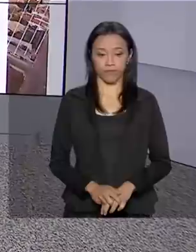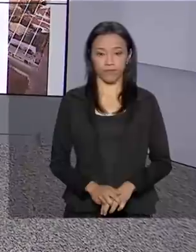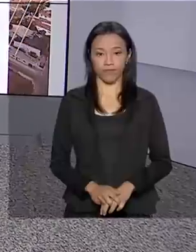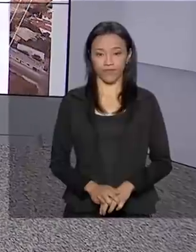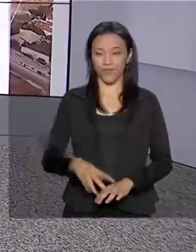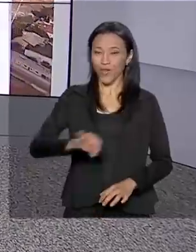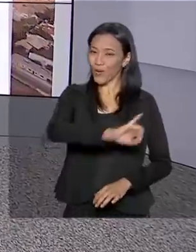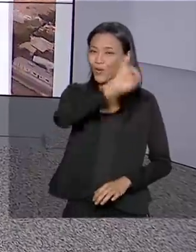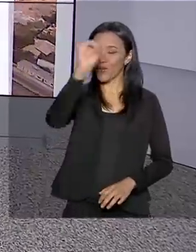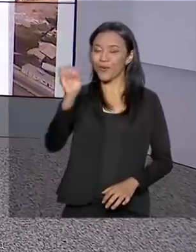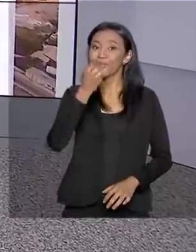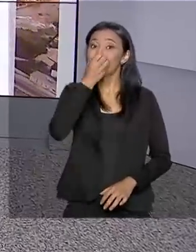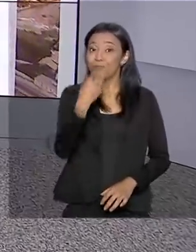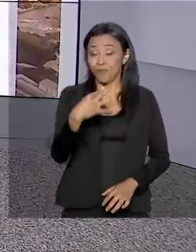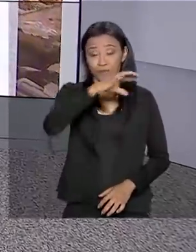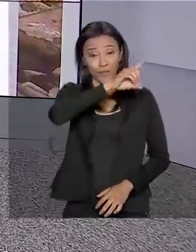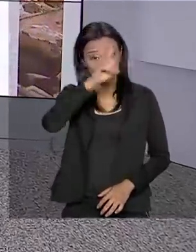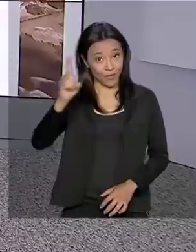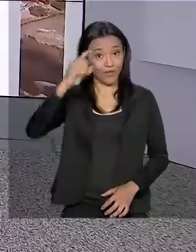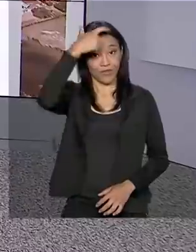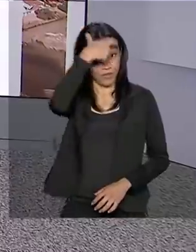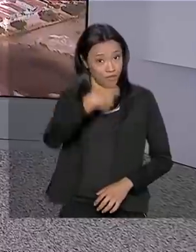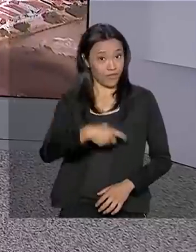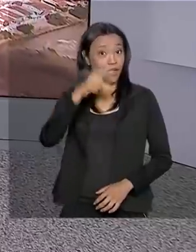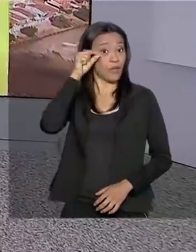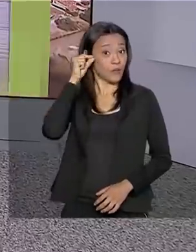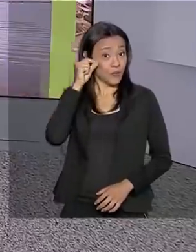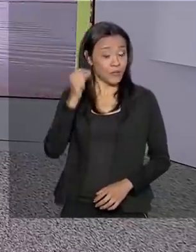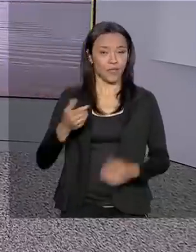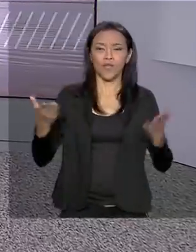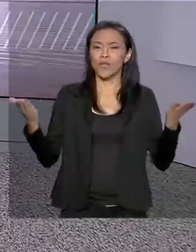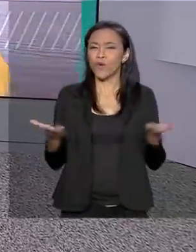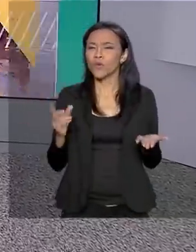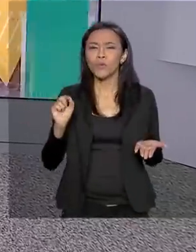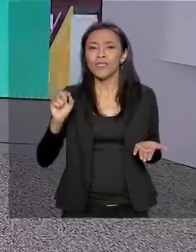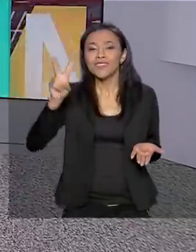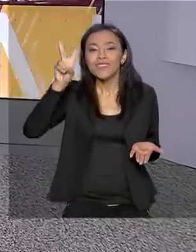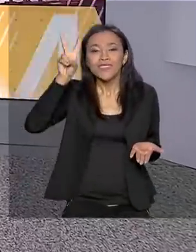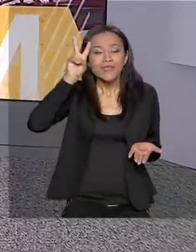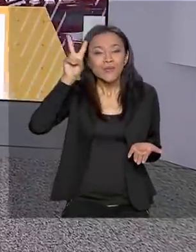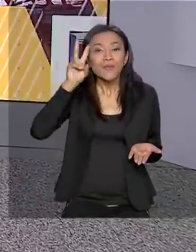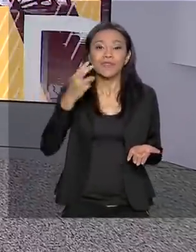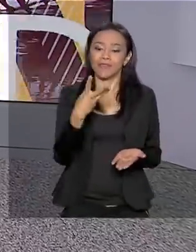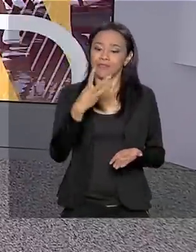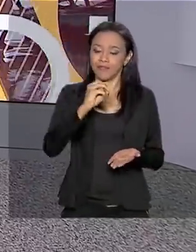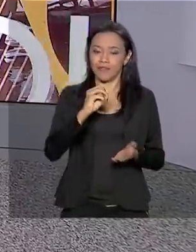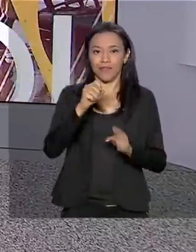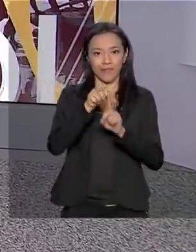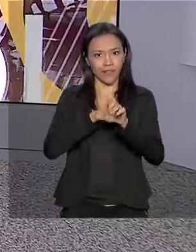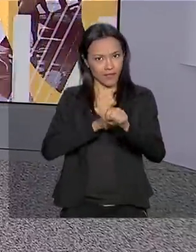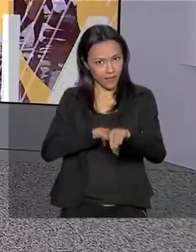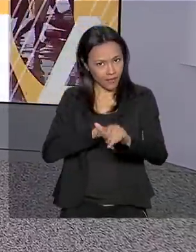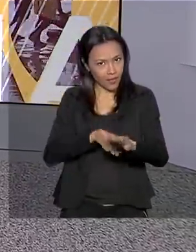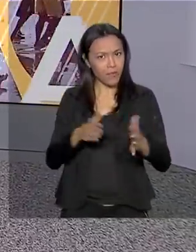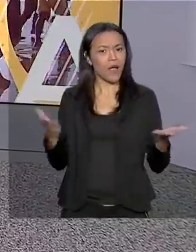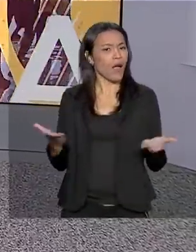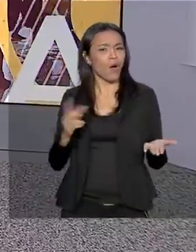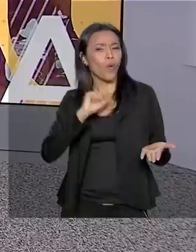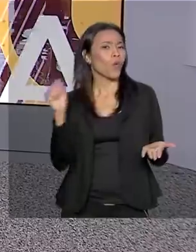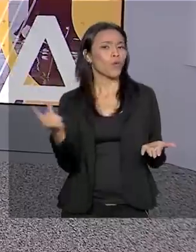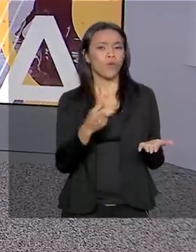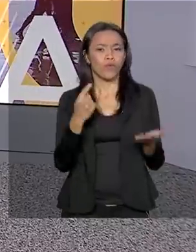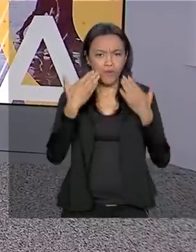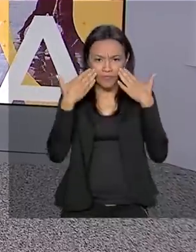olá bom dia pra você e o show marca que lupi hoje é segunda feira 30 de setembro veja agora os